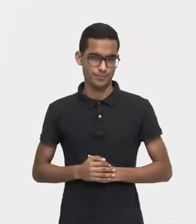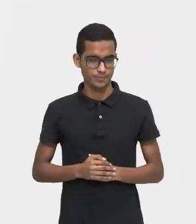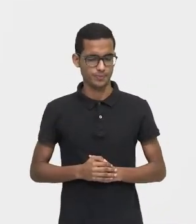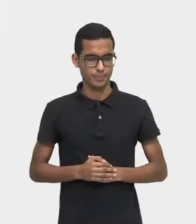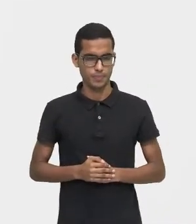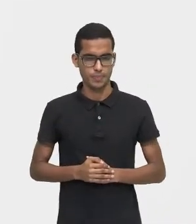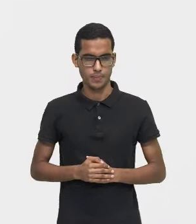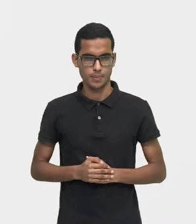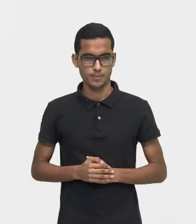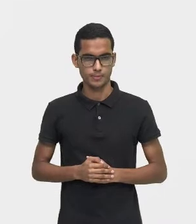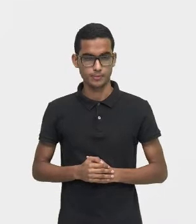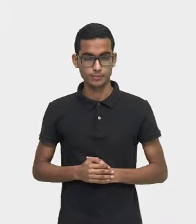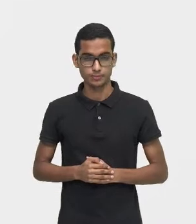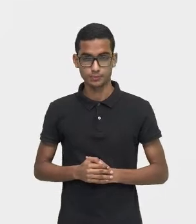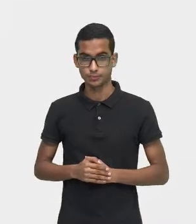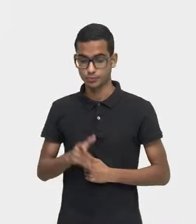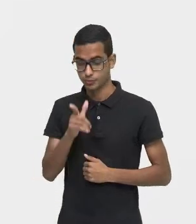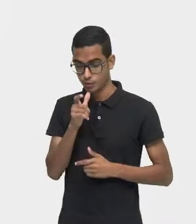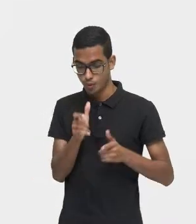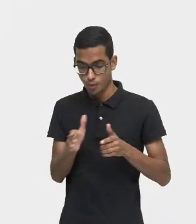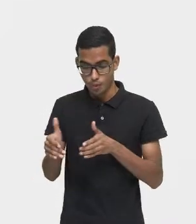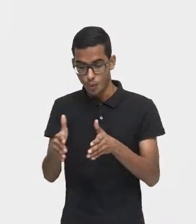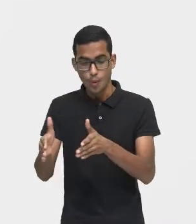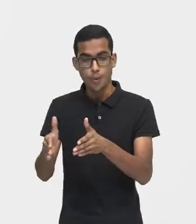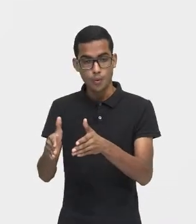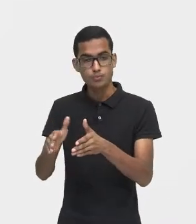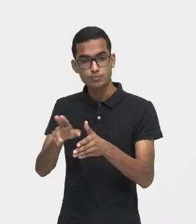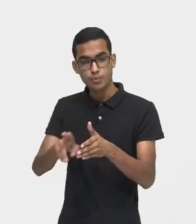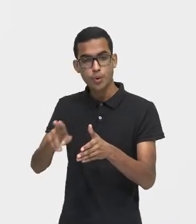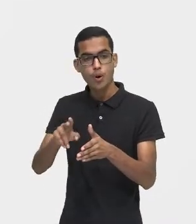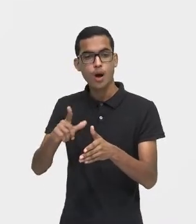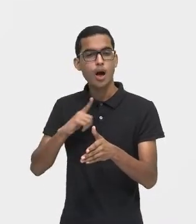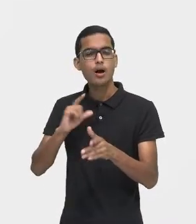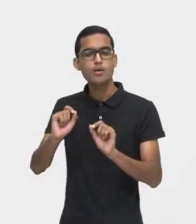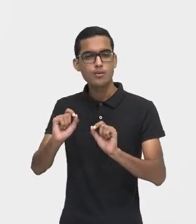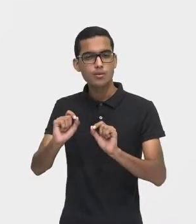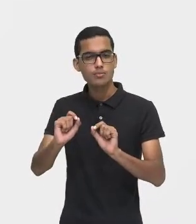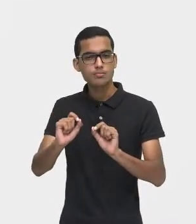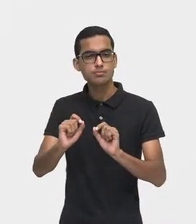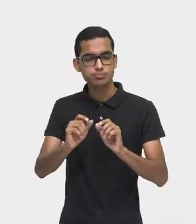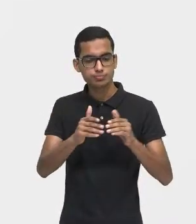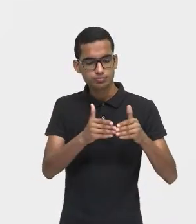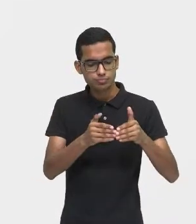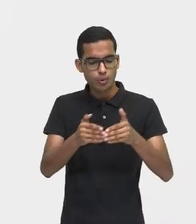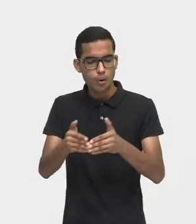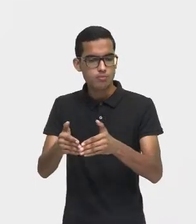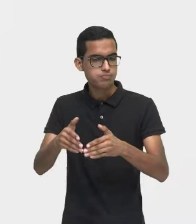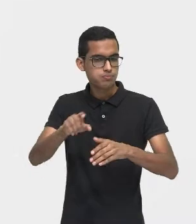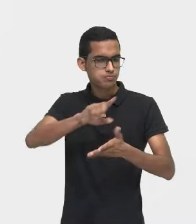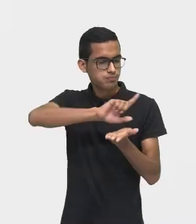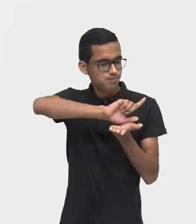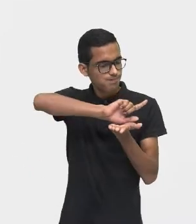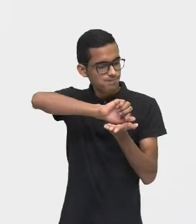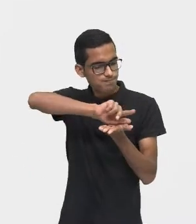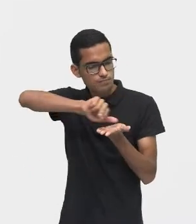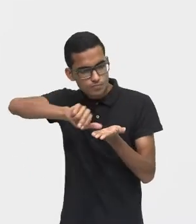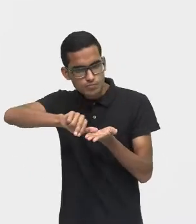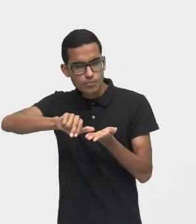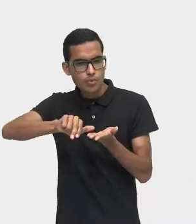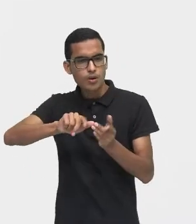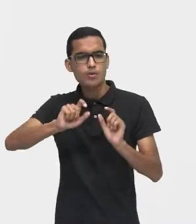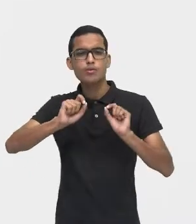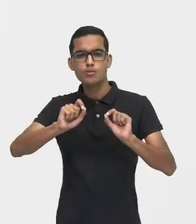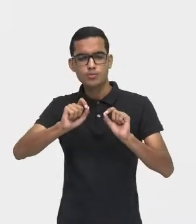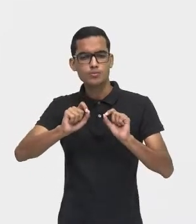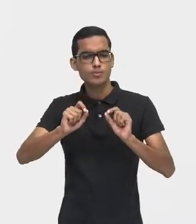gente, né, que o uso dos rios, eles vão servir para o quê? Para o transporte hidroviário, né? Eles irão levar, então, o